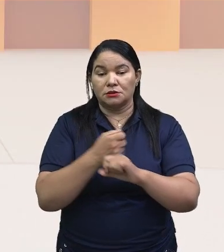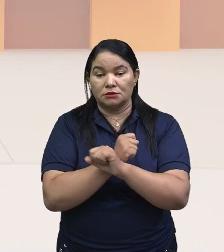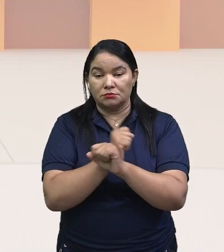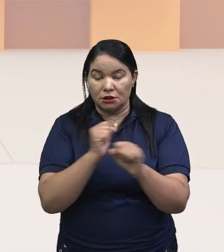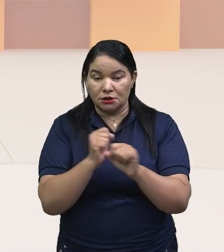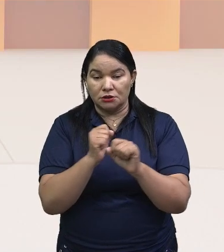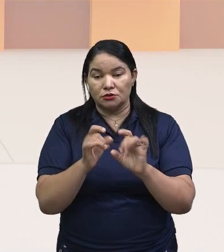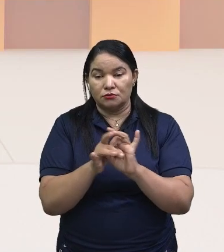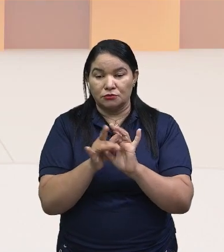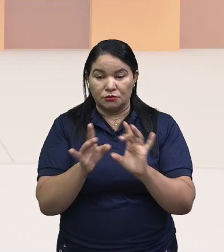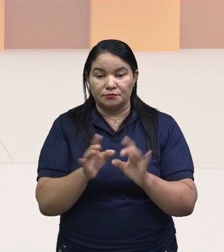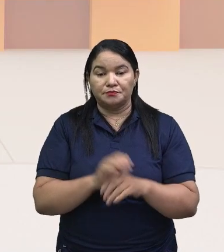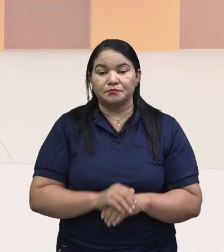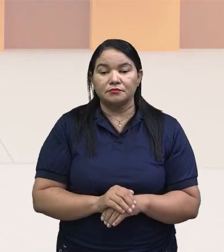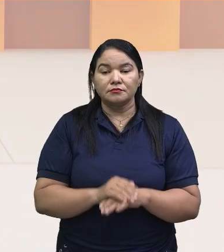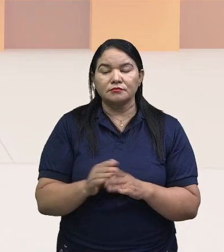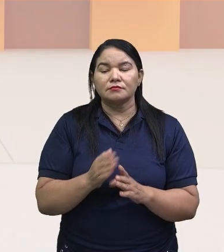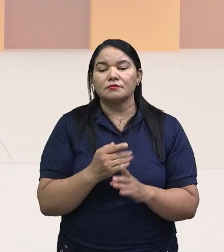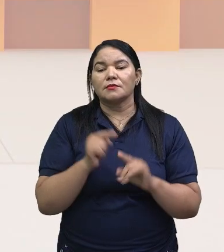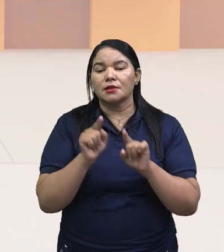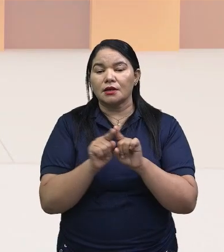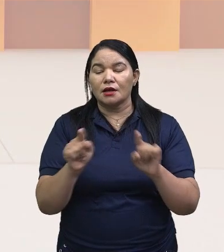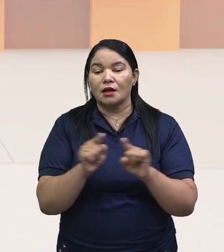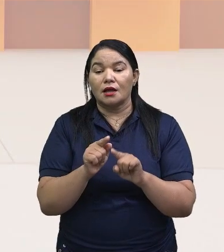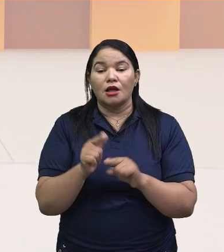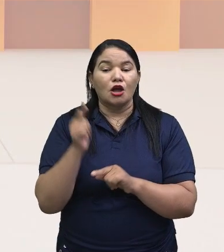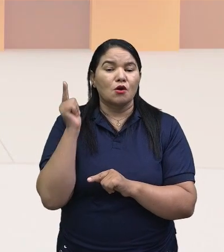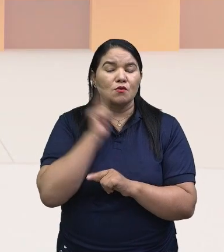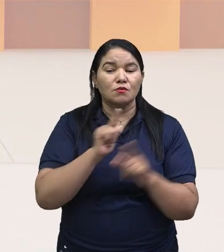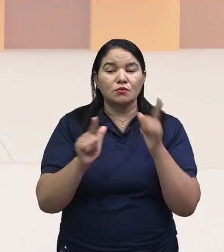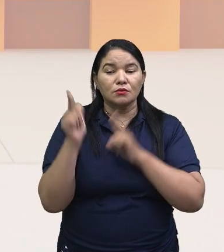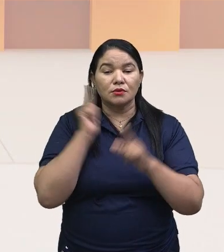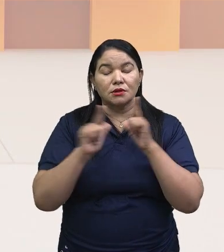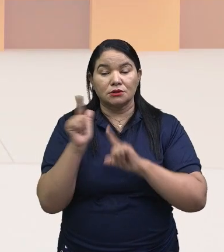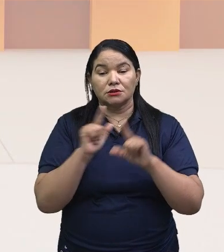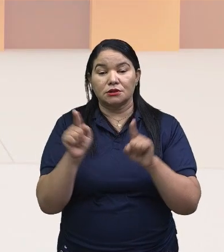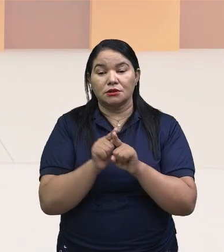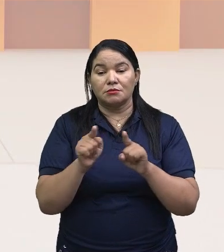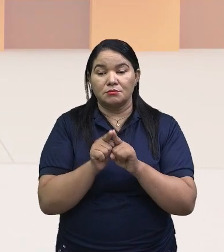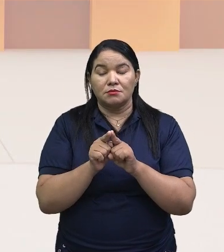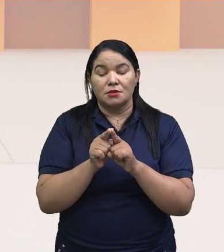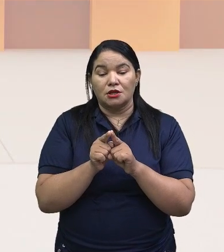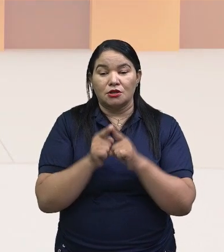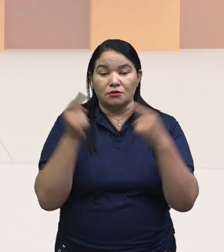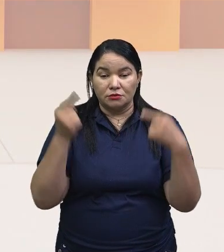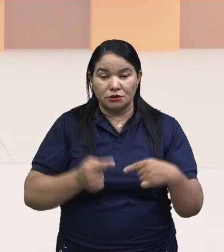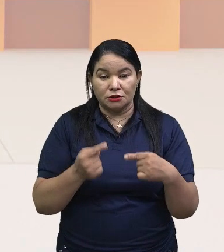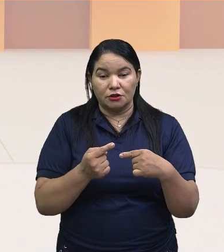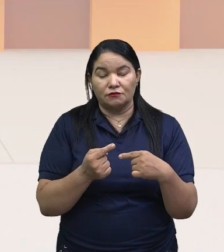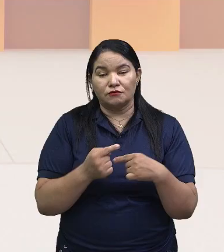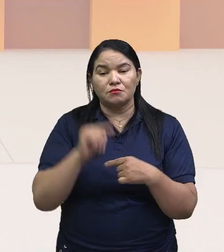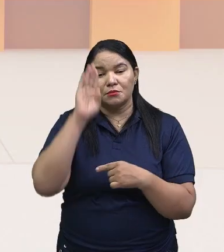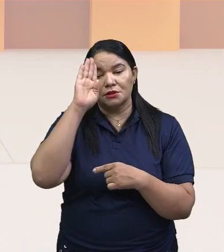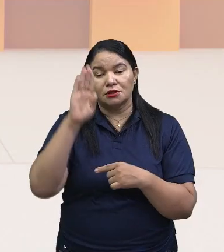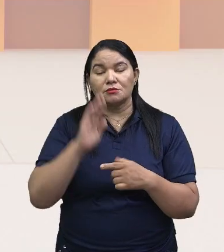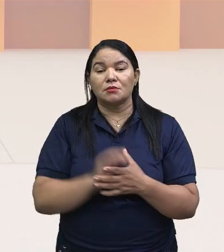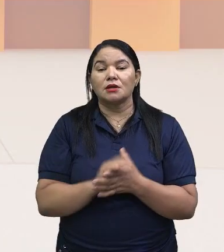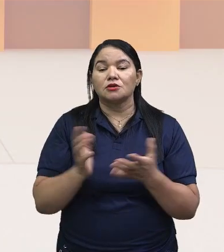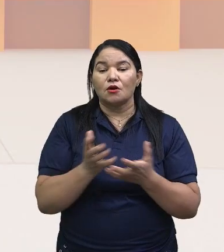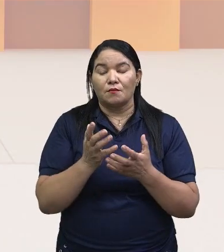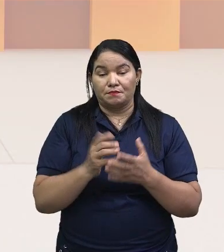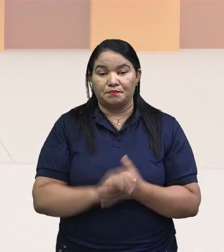E quais são as principais conquistas e desafios do movimento negro? O